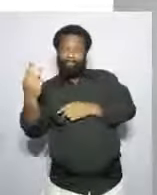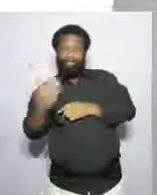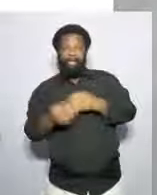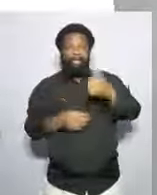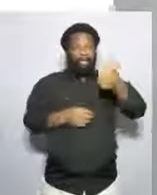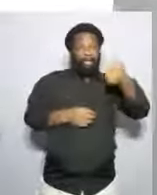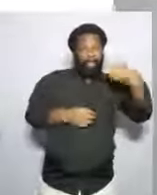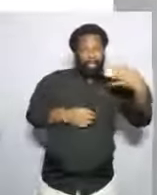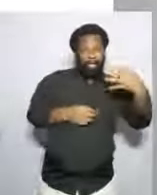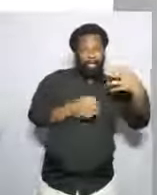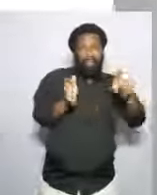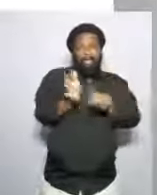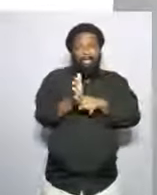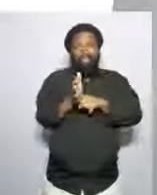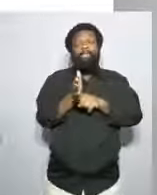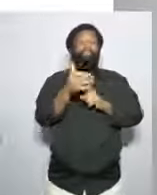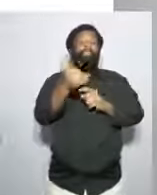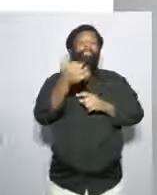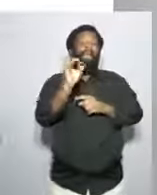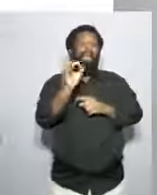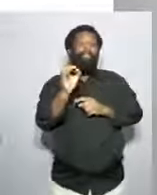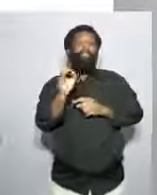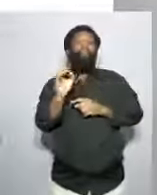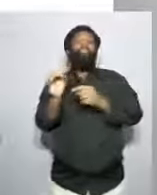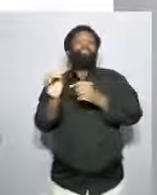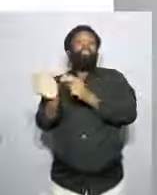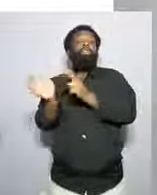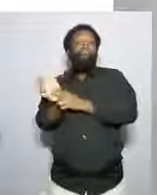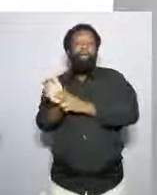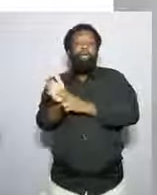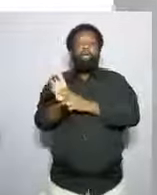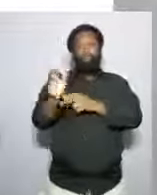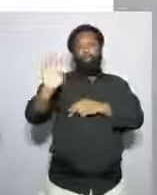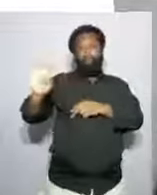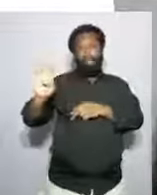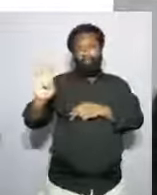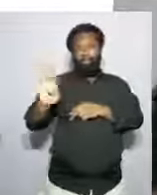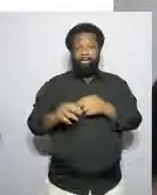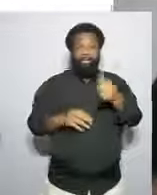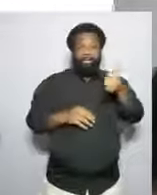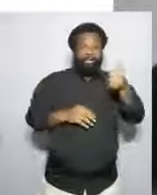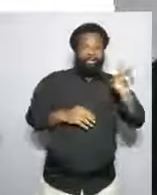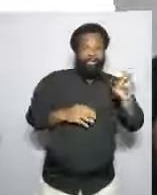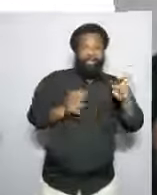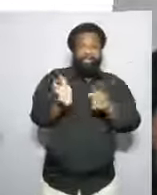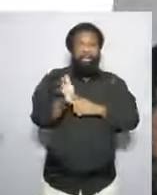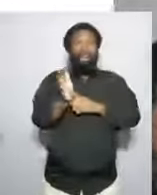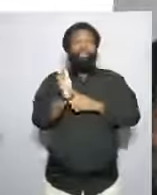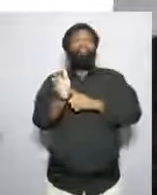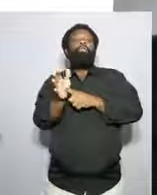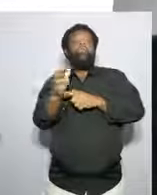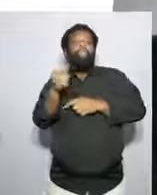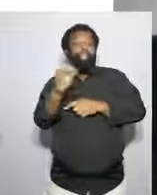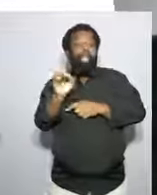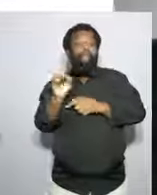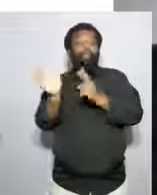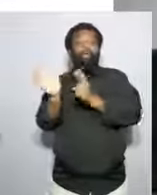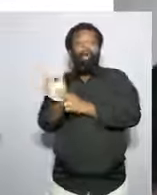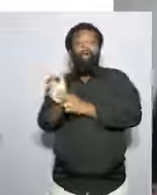na camada de valência, 15 menos 10, 5 elétrons na camada de valência e assim por diante. Então,